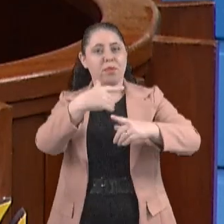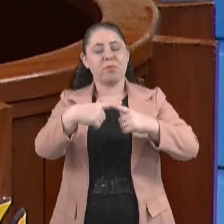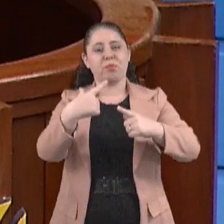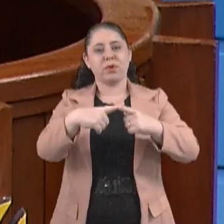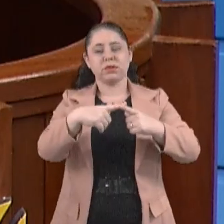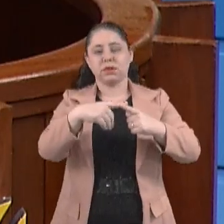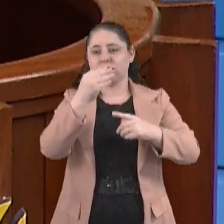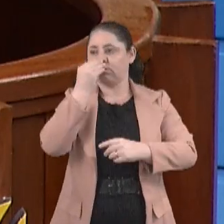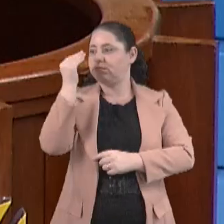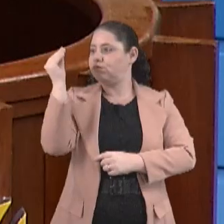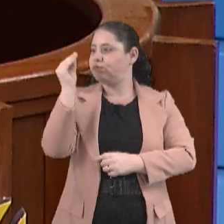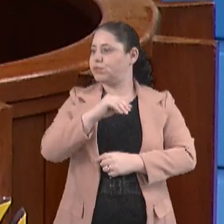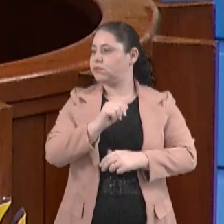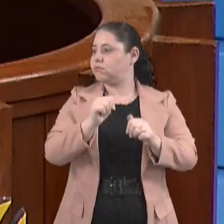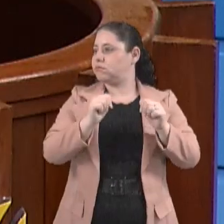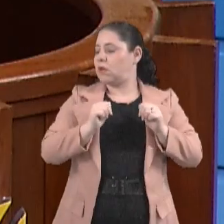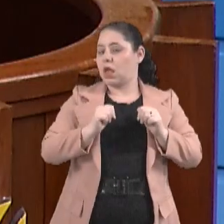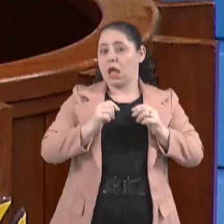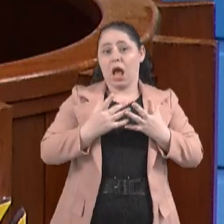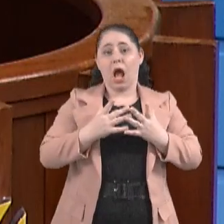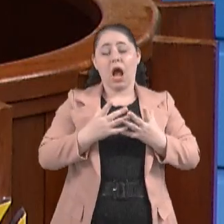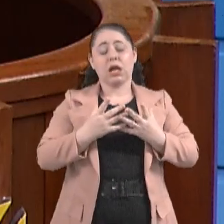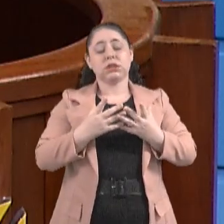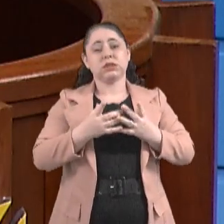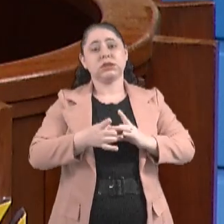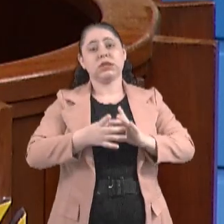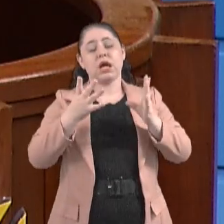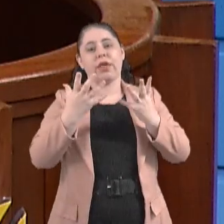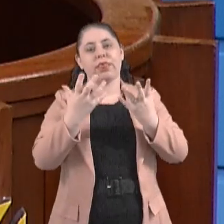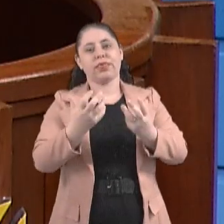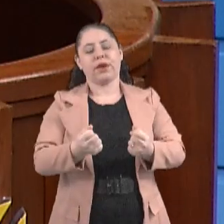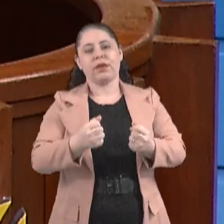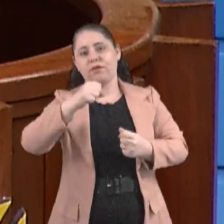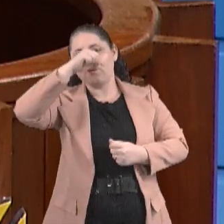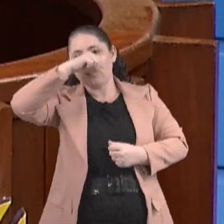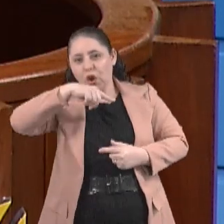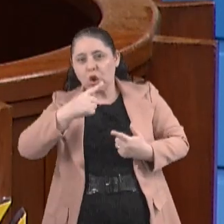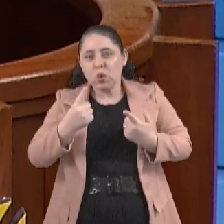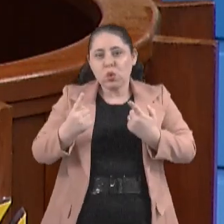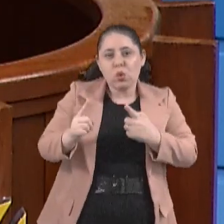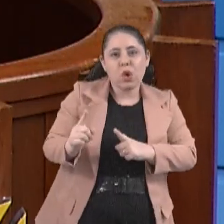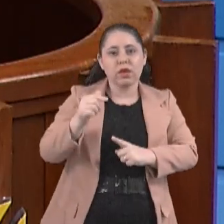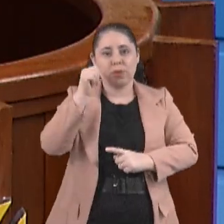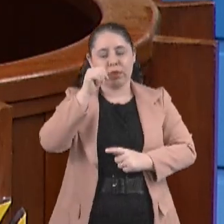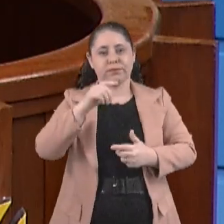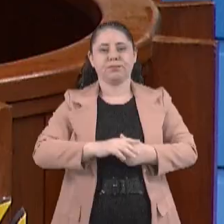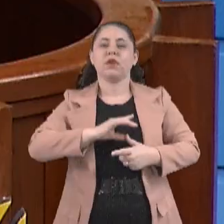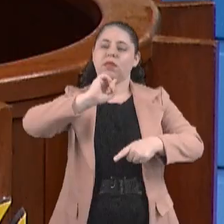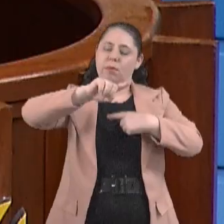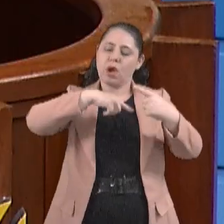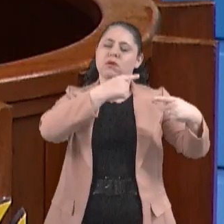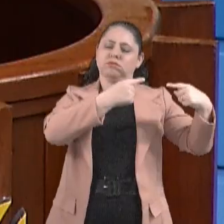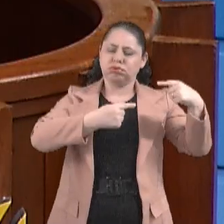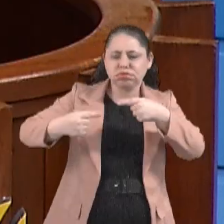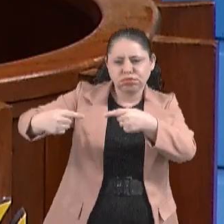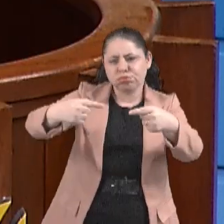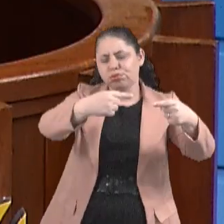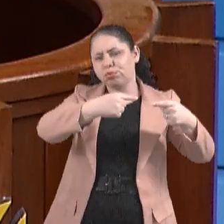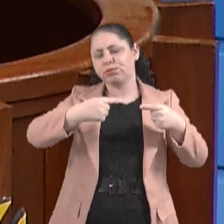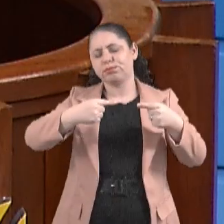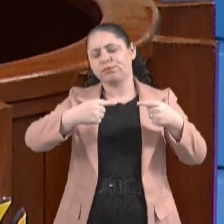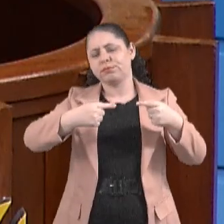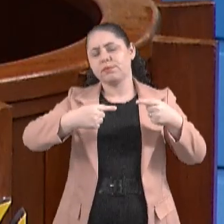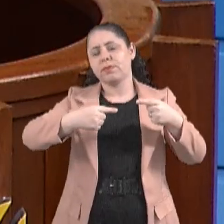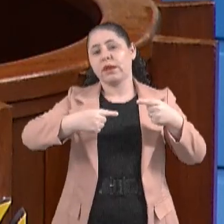negligência, omissão e tolerância à violência contra as mulheres. após muitos debates com o Legislativo e